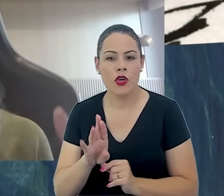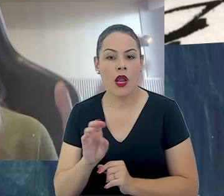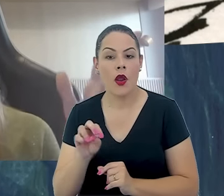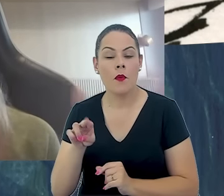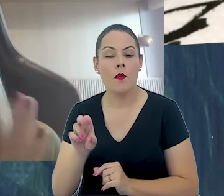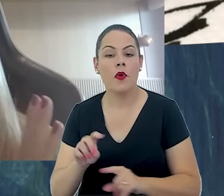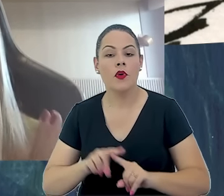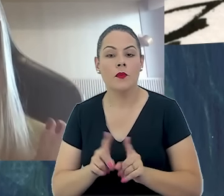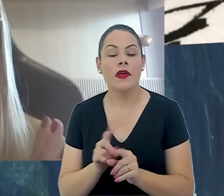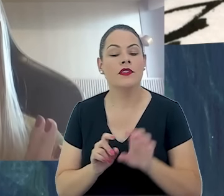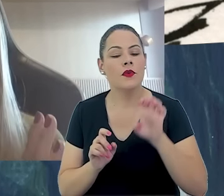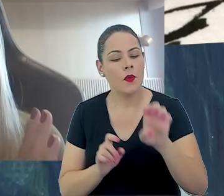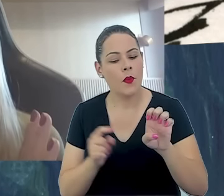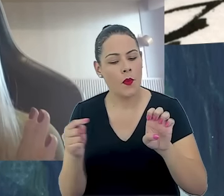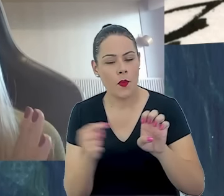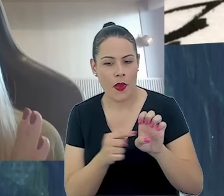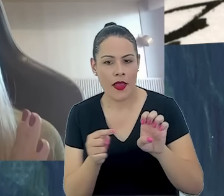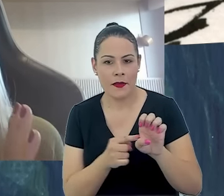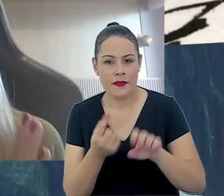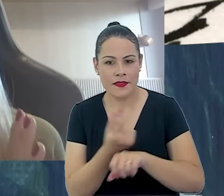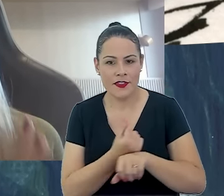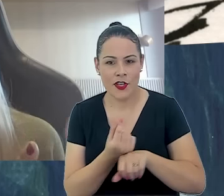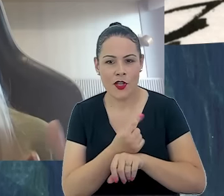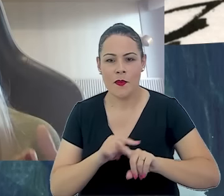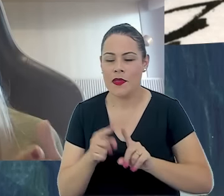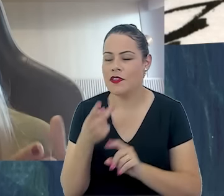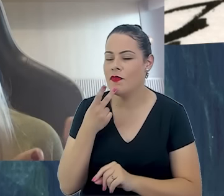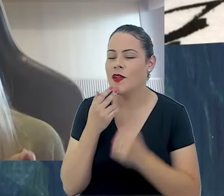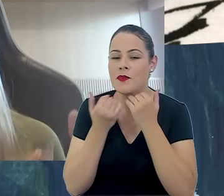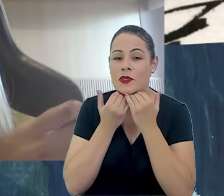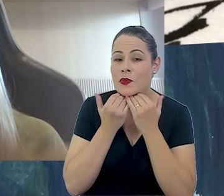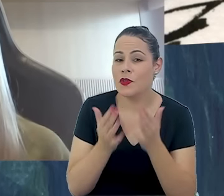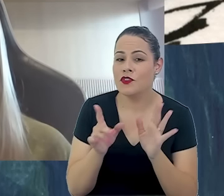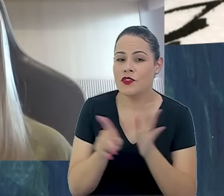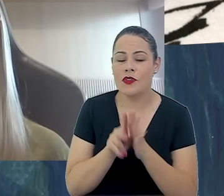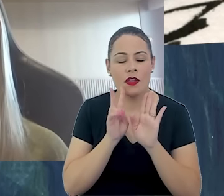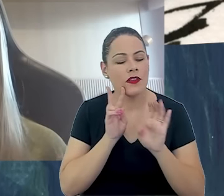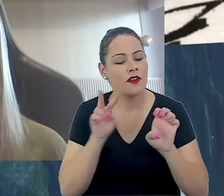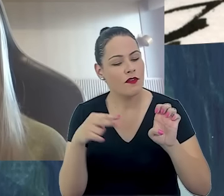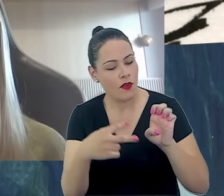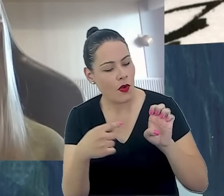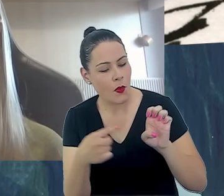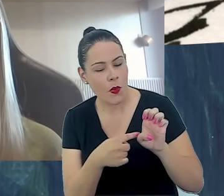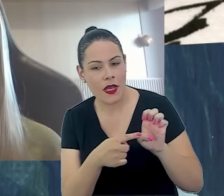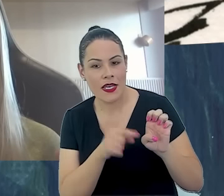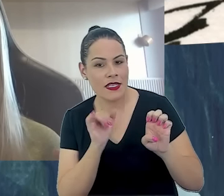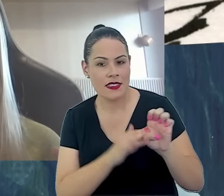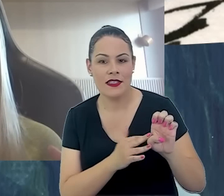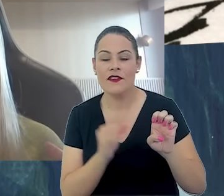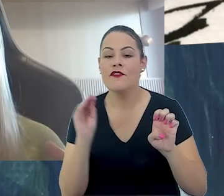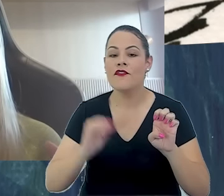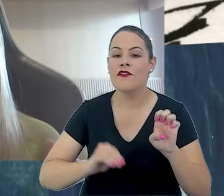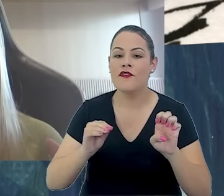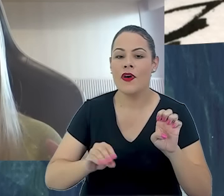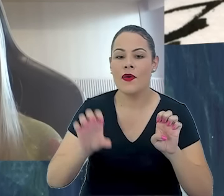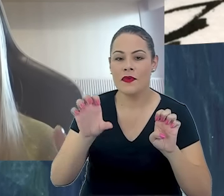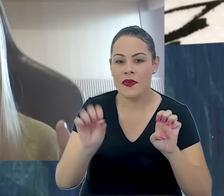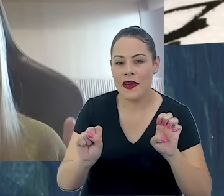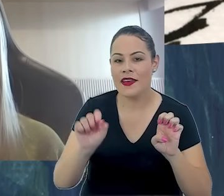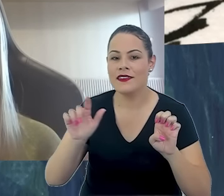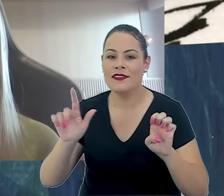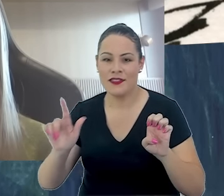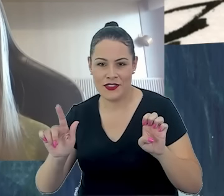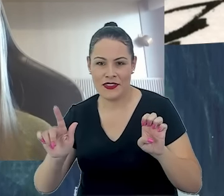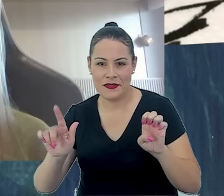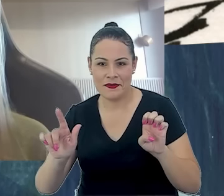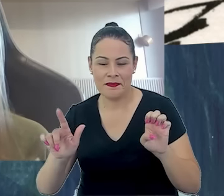e tal, mas isso é o E, né? E eu sempre falo assim, não adianta a gente olhar o E sem ficar de pé